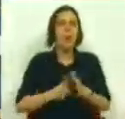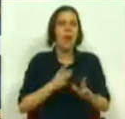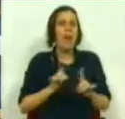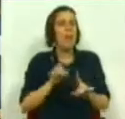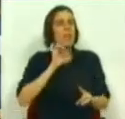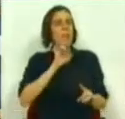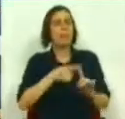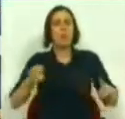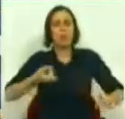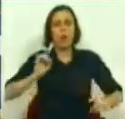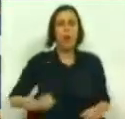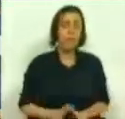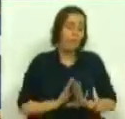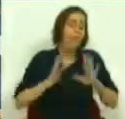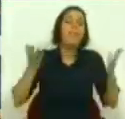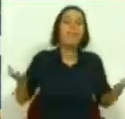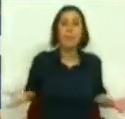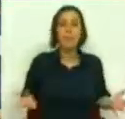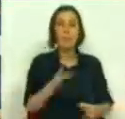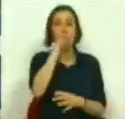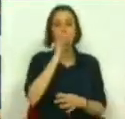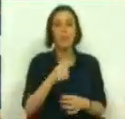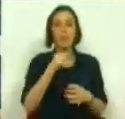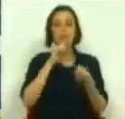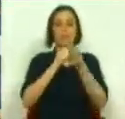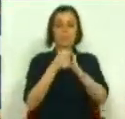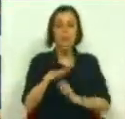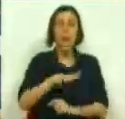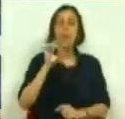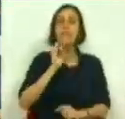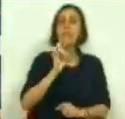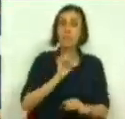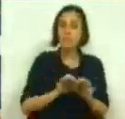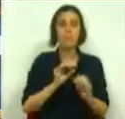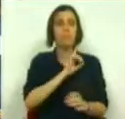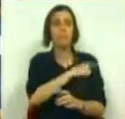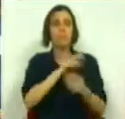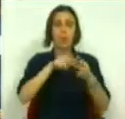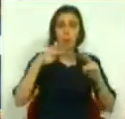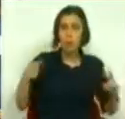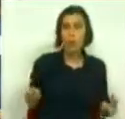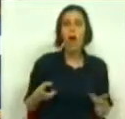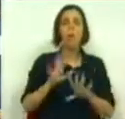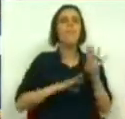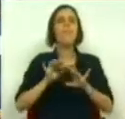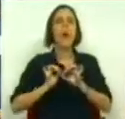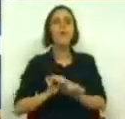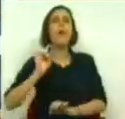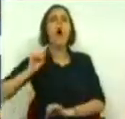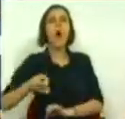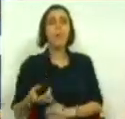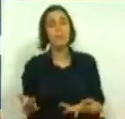de muito importante. Enfim, o Governo reforma setores relevantes como o poder local, e o que faz a